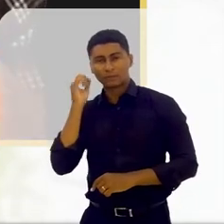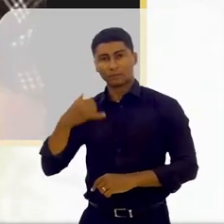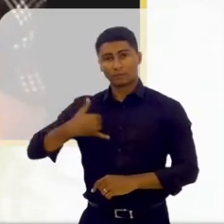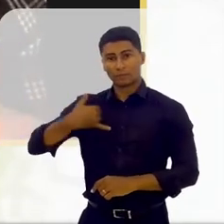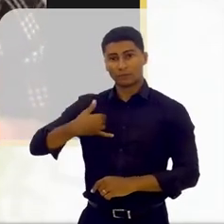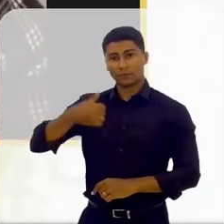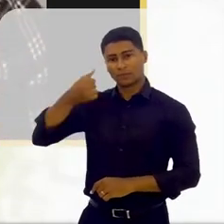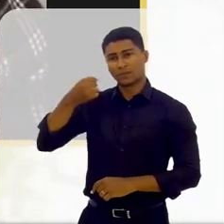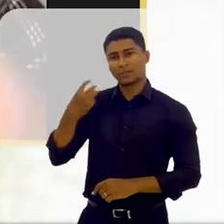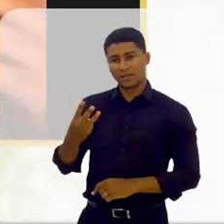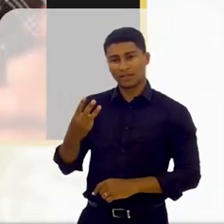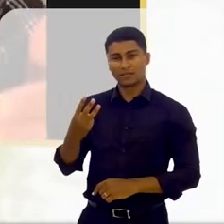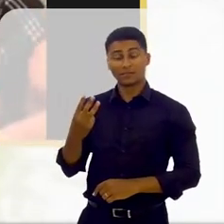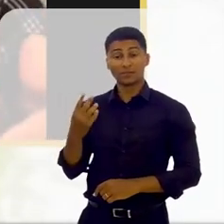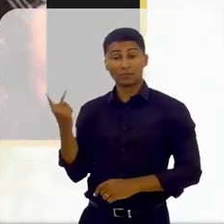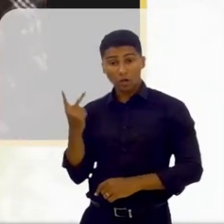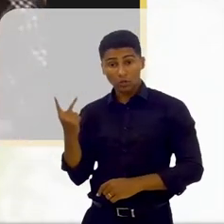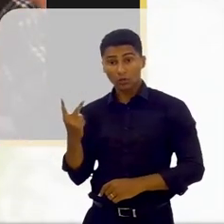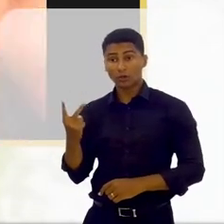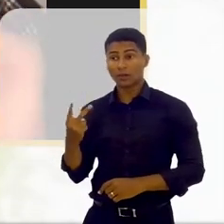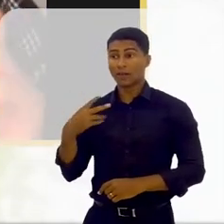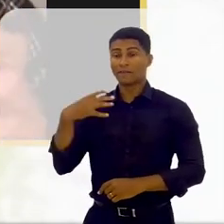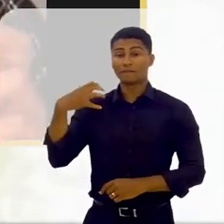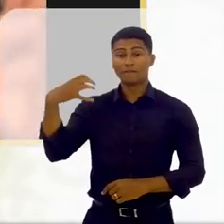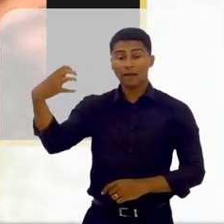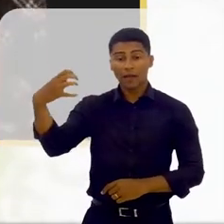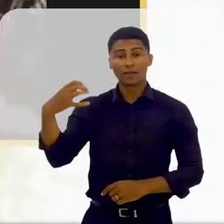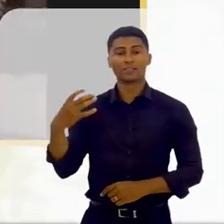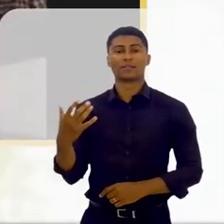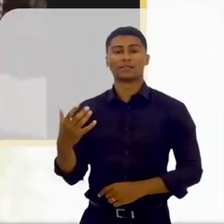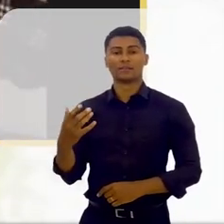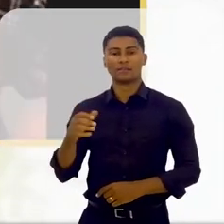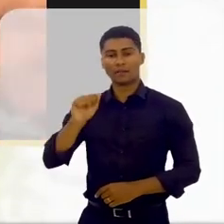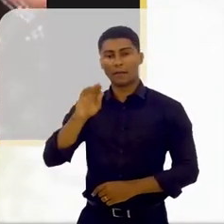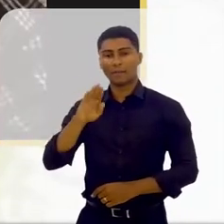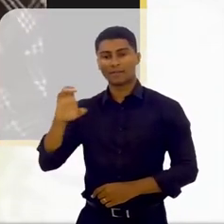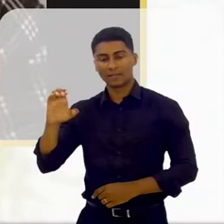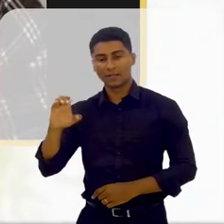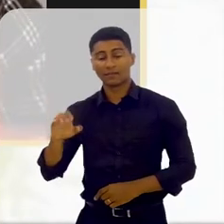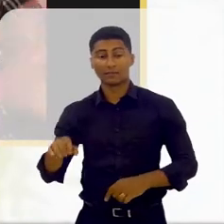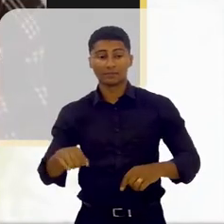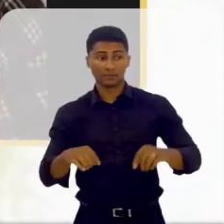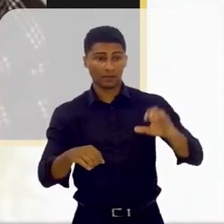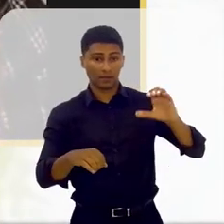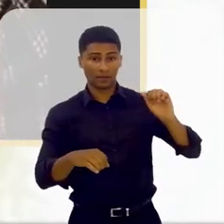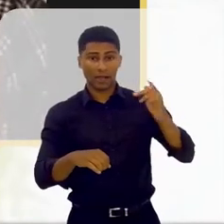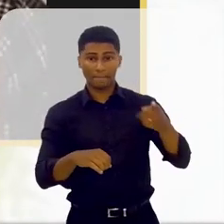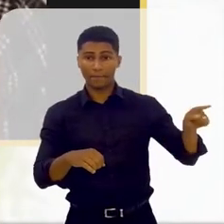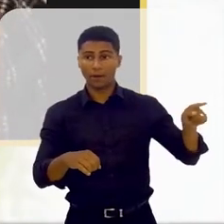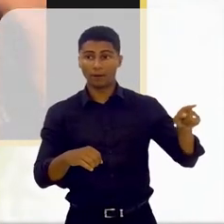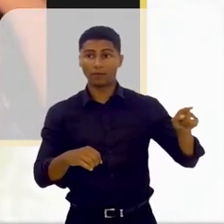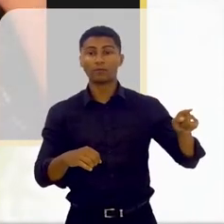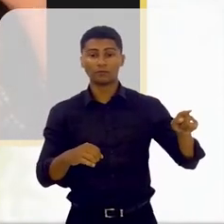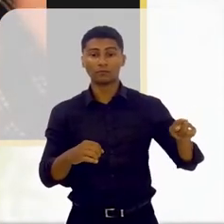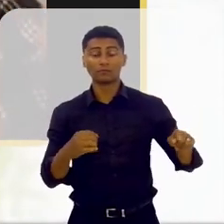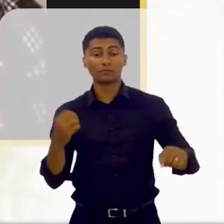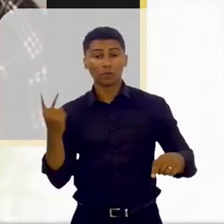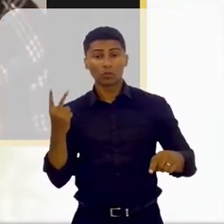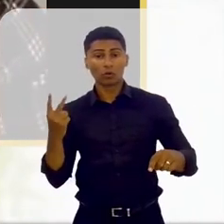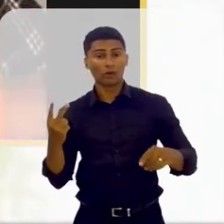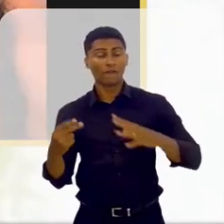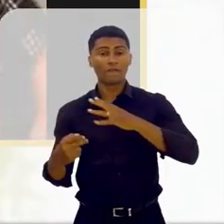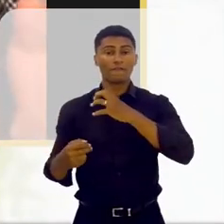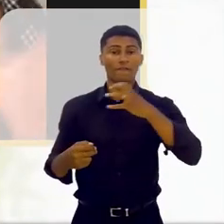com 13 anos tava viajando para São Paulo, vai, ABC pro Capão Redondo de ônibus sozinho, porque. Mas era meio